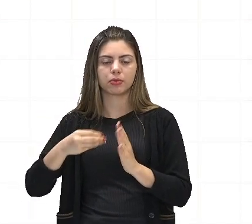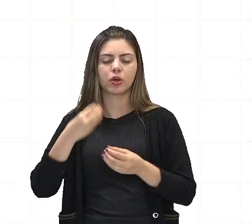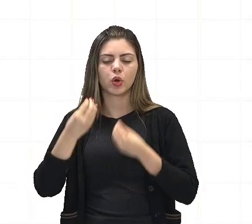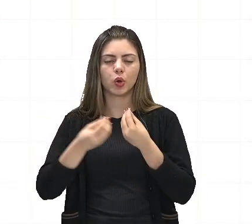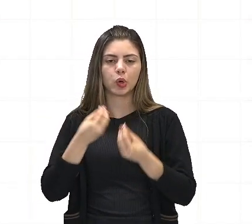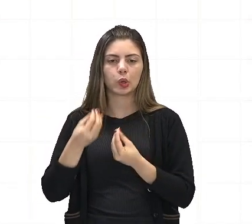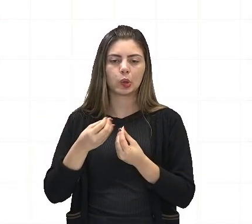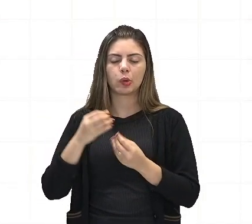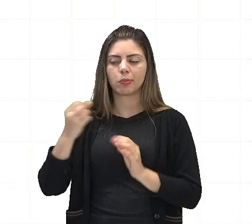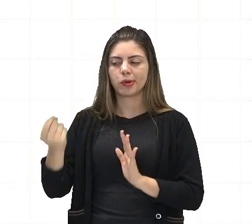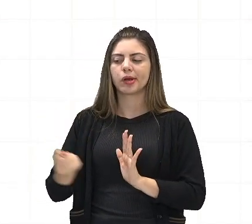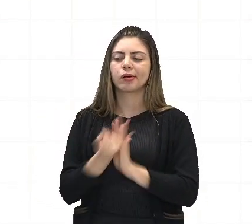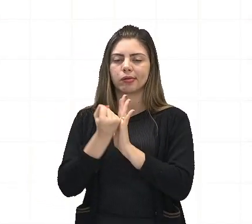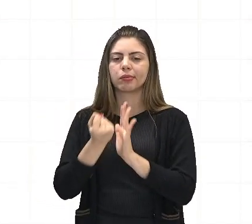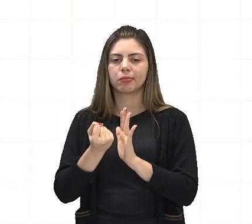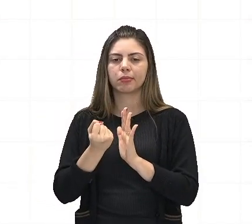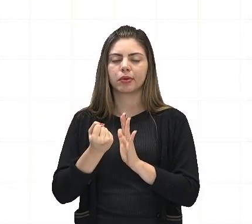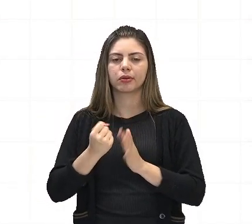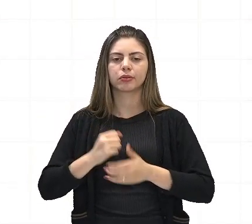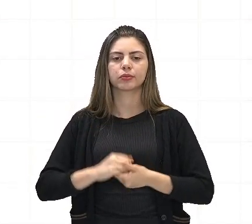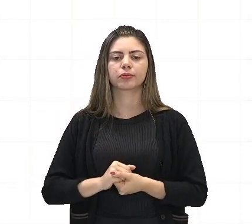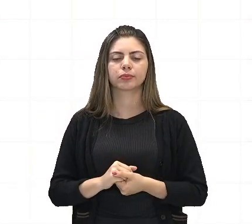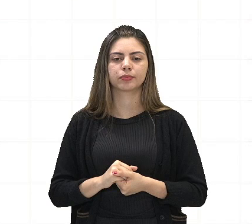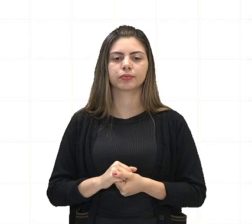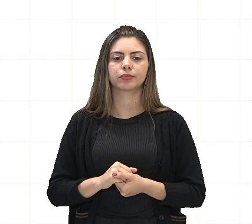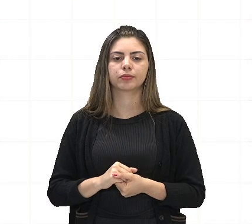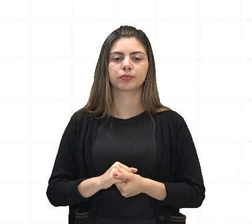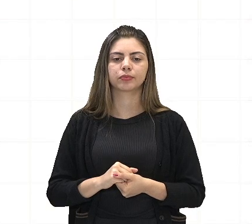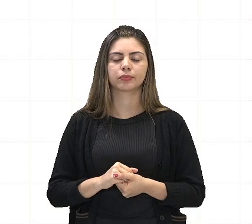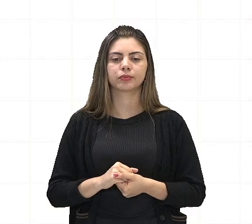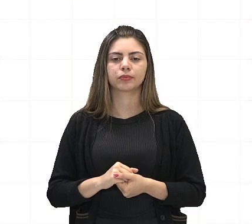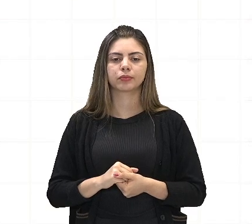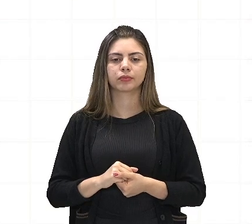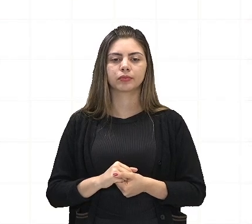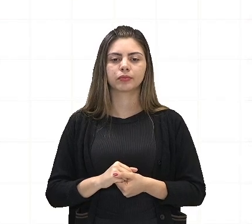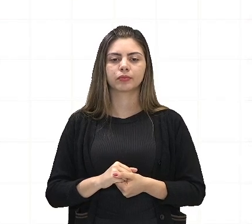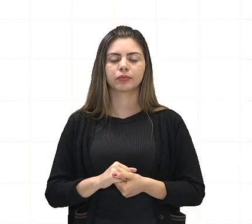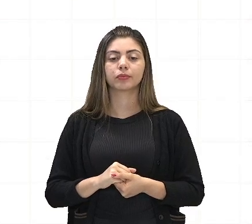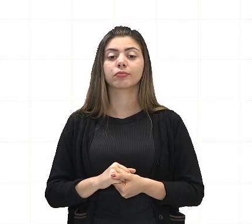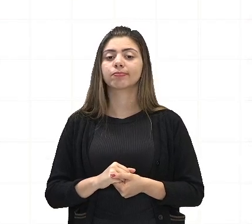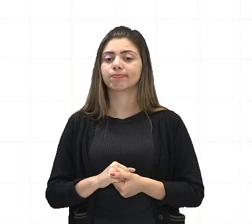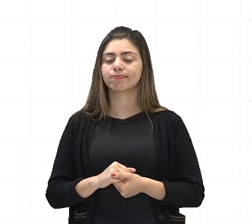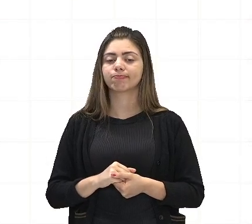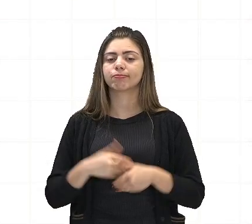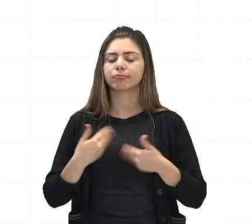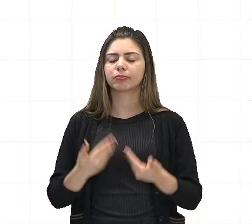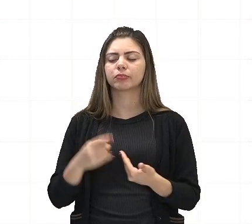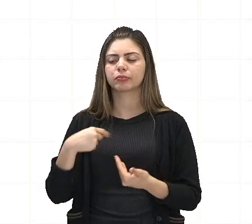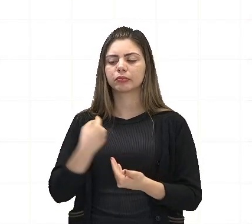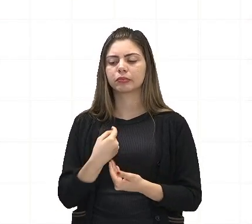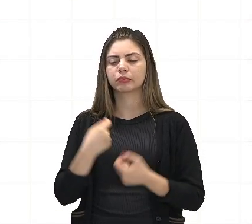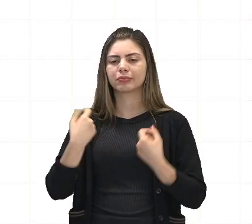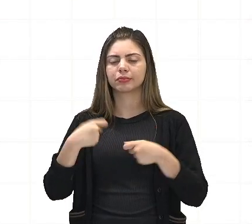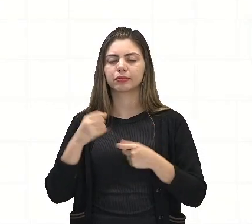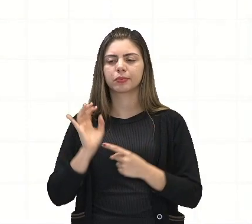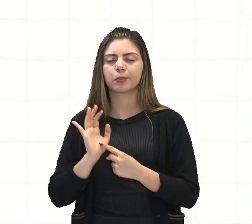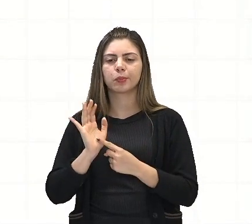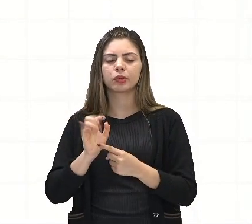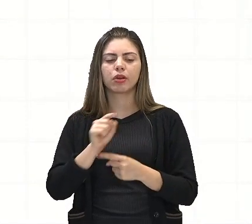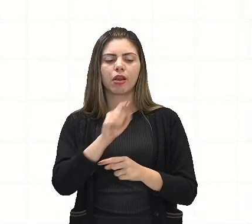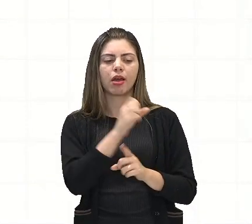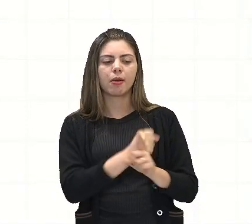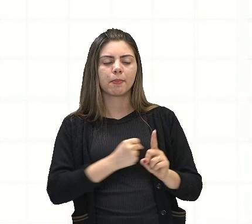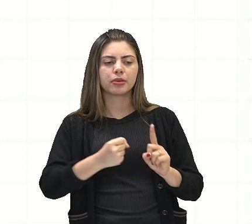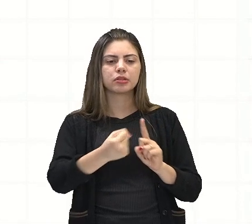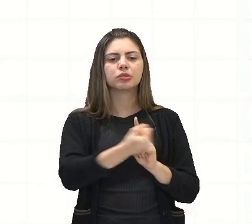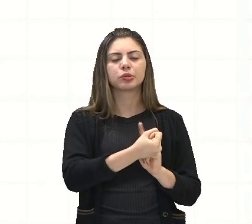de identificação. Né? É preciso mostrar para a sociedade, para os